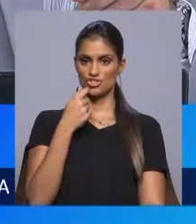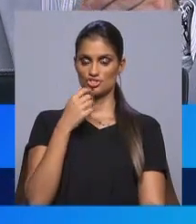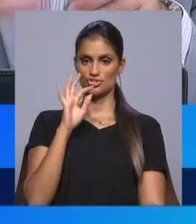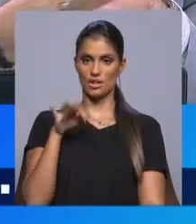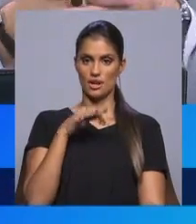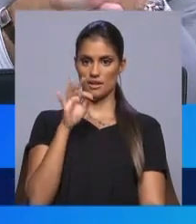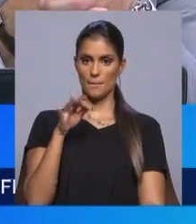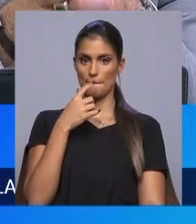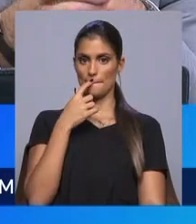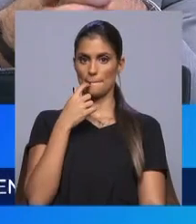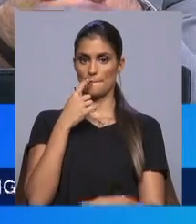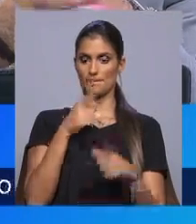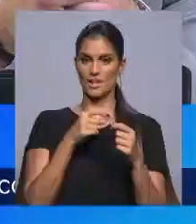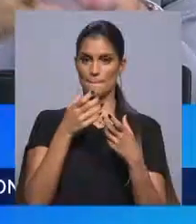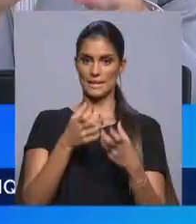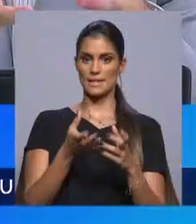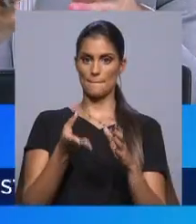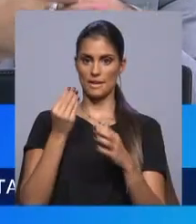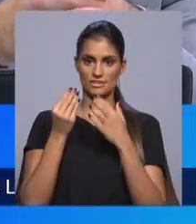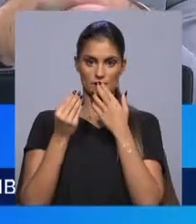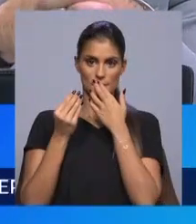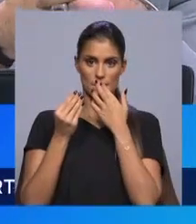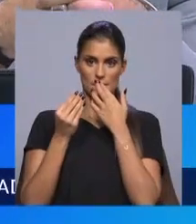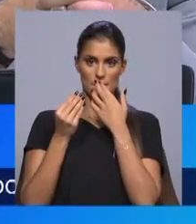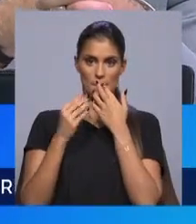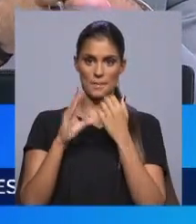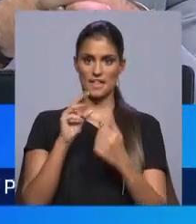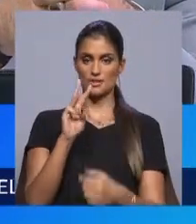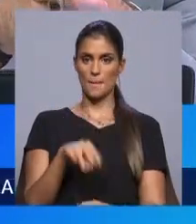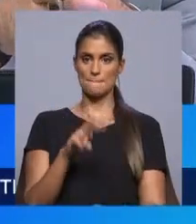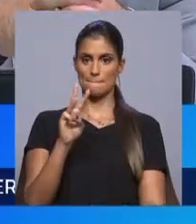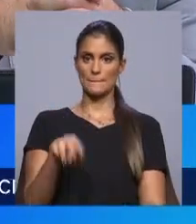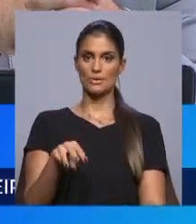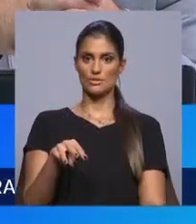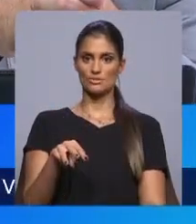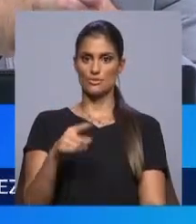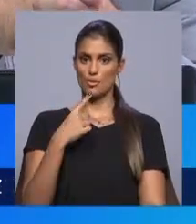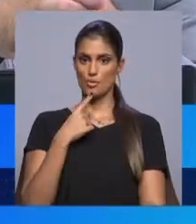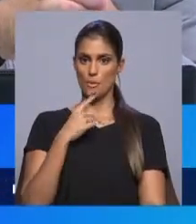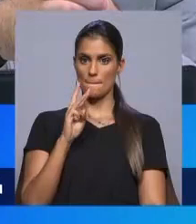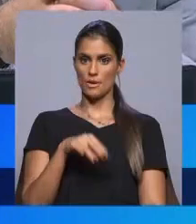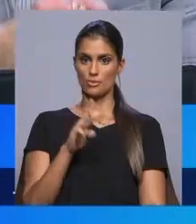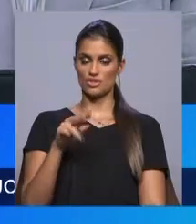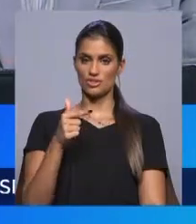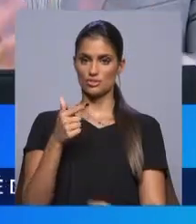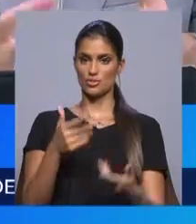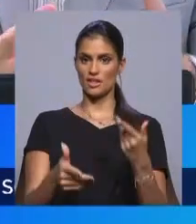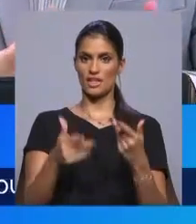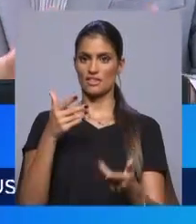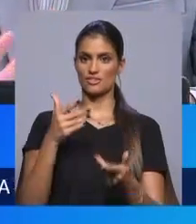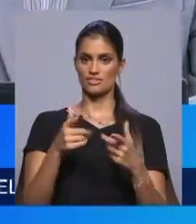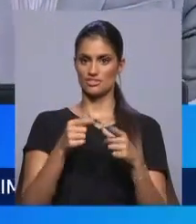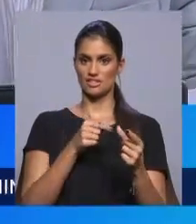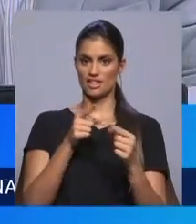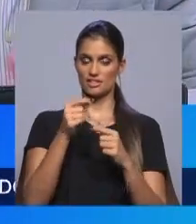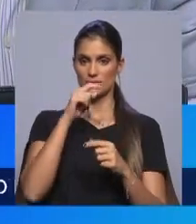de neutrões pesa mais do que pode pesar entre 10 milhões a vários milhares de milhões de toneladas. E, portanto, são estrelas